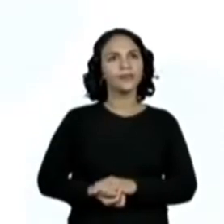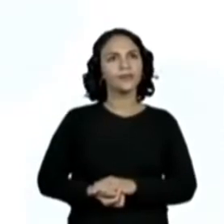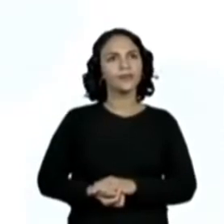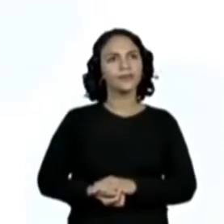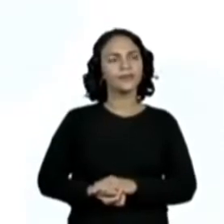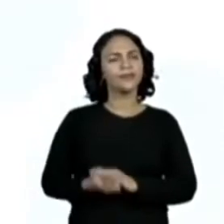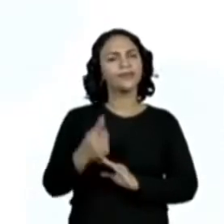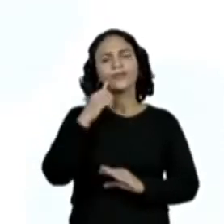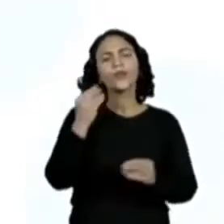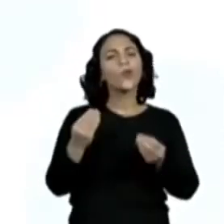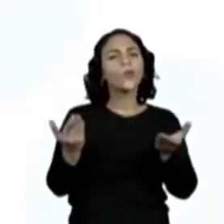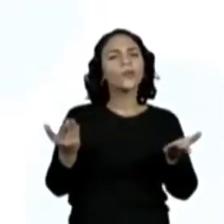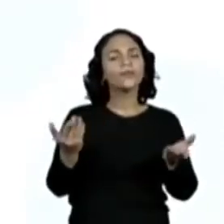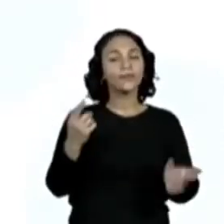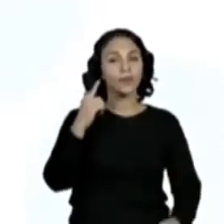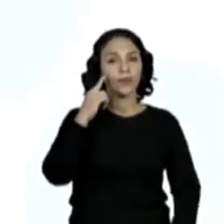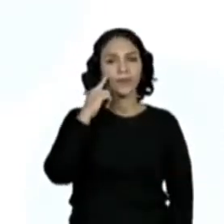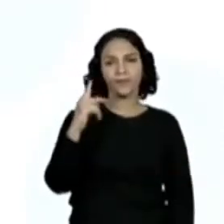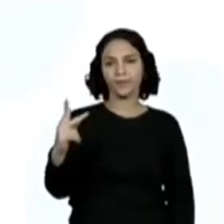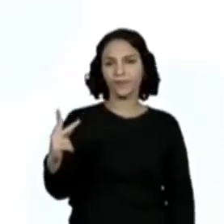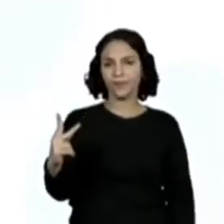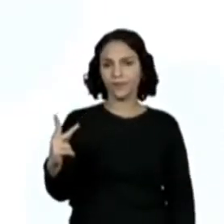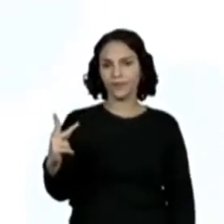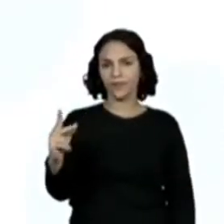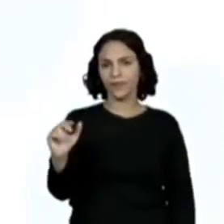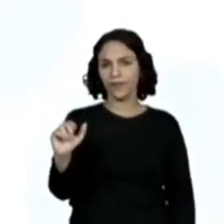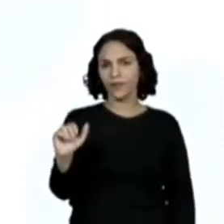Como que eu escrevo papel?